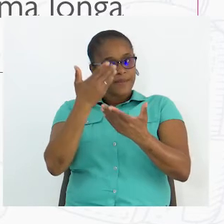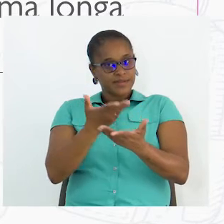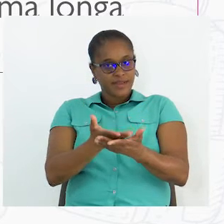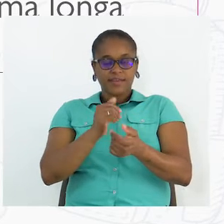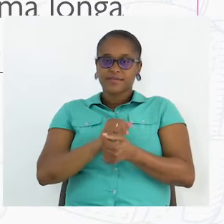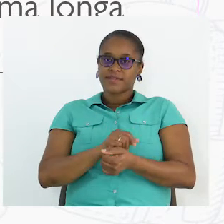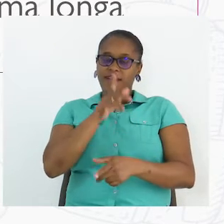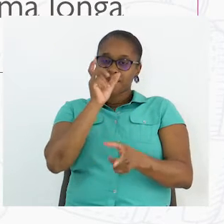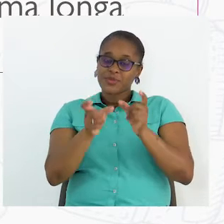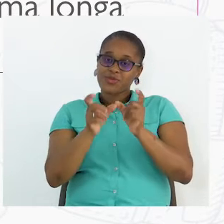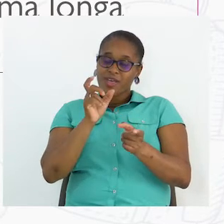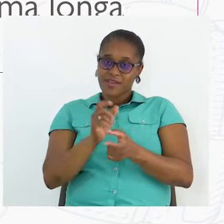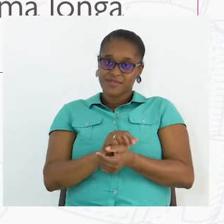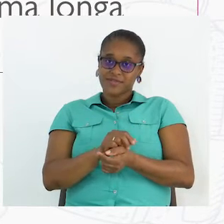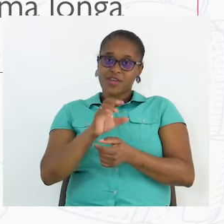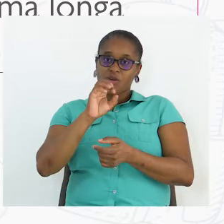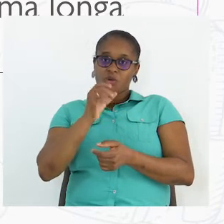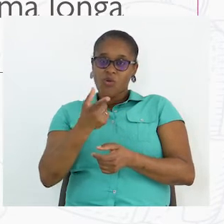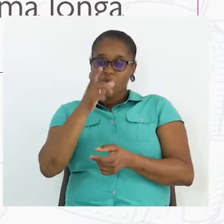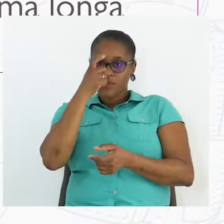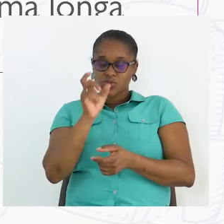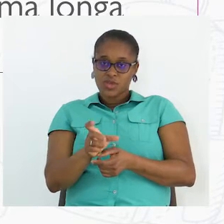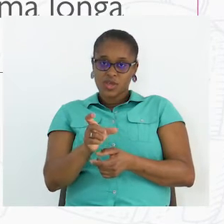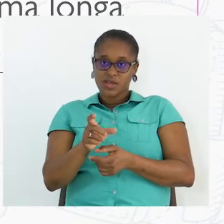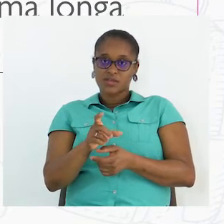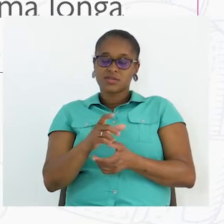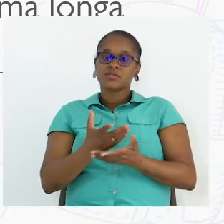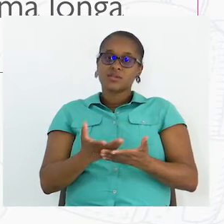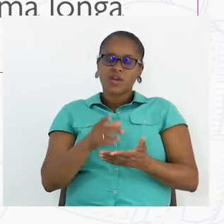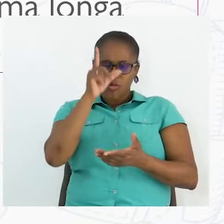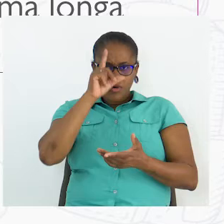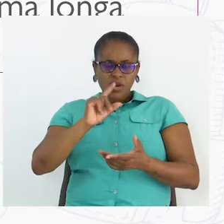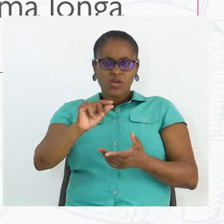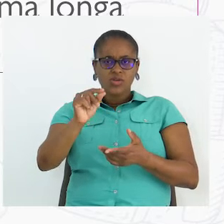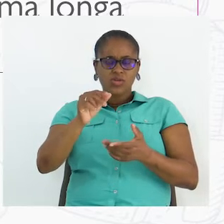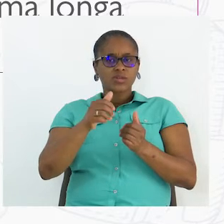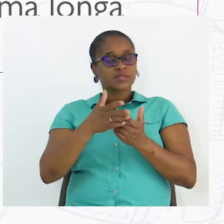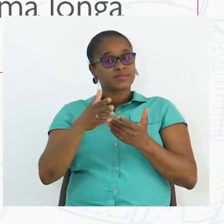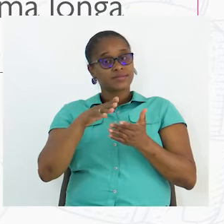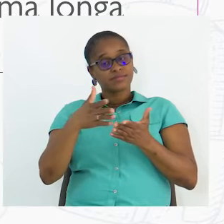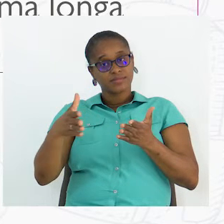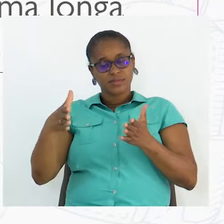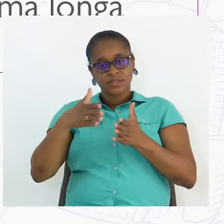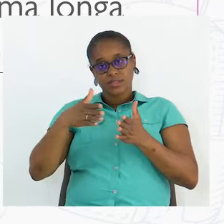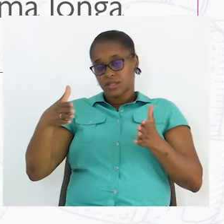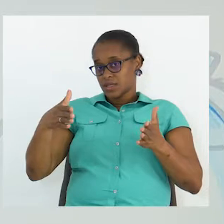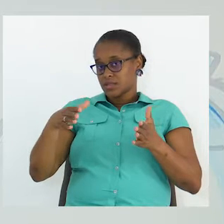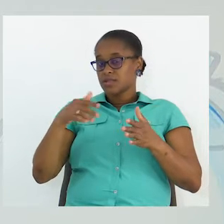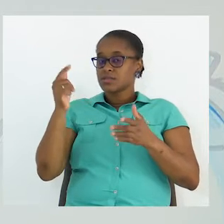Apresenta a personagem ou personagens a uma longa distância enquadradas no